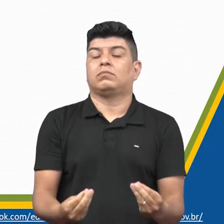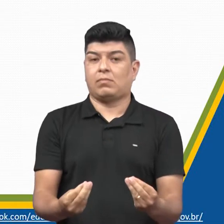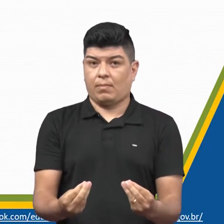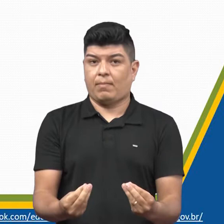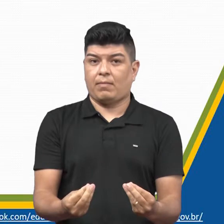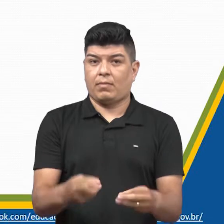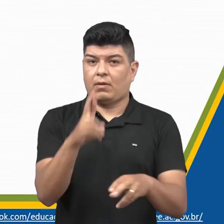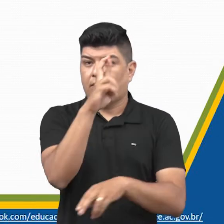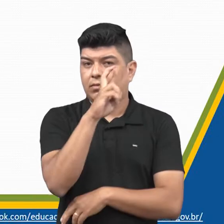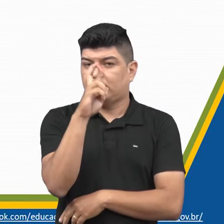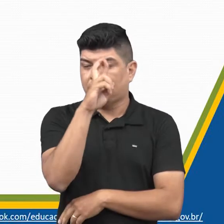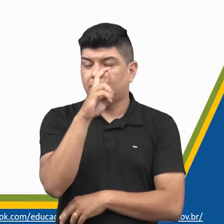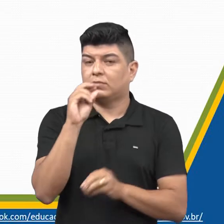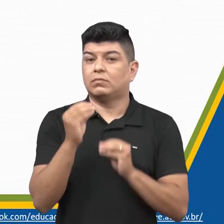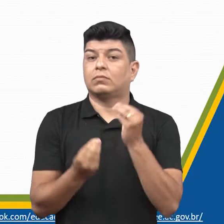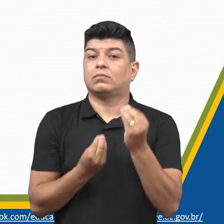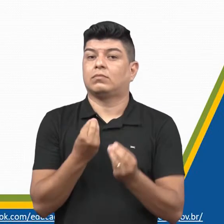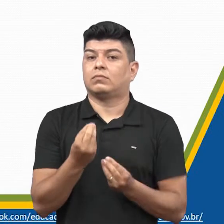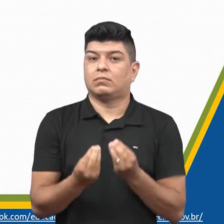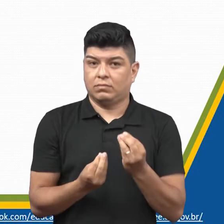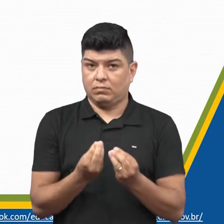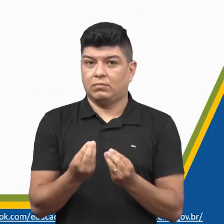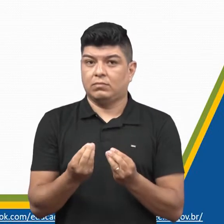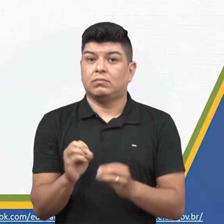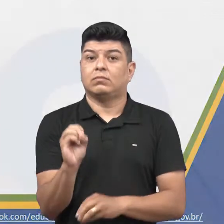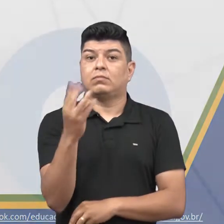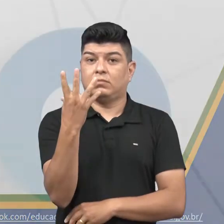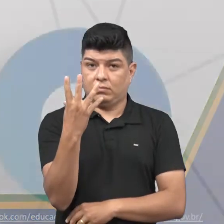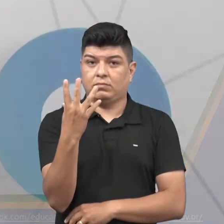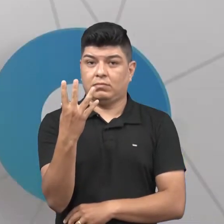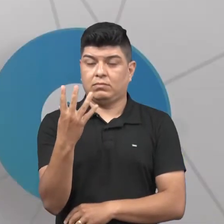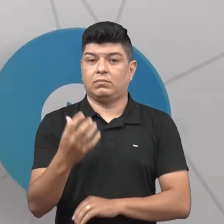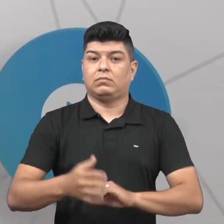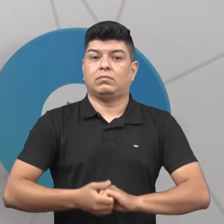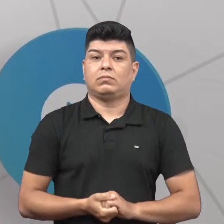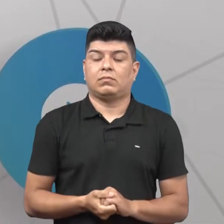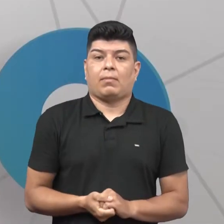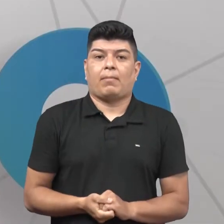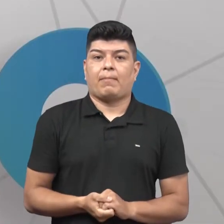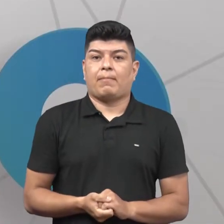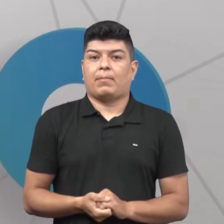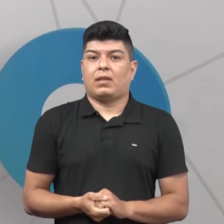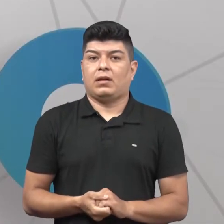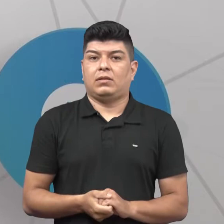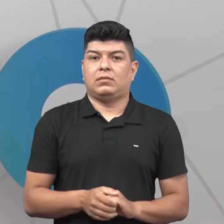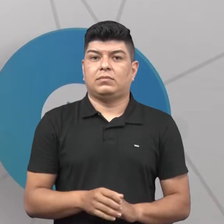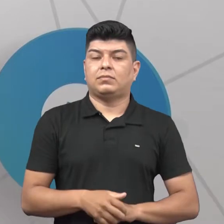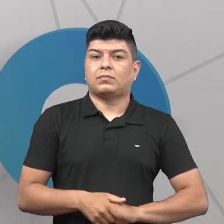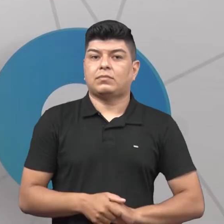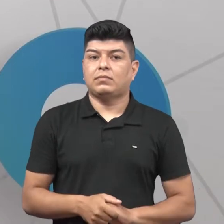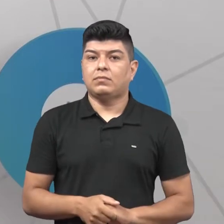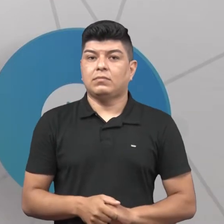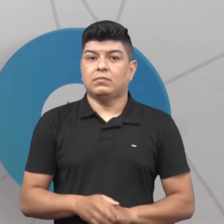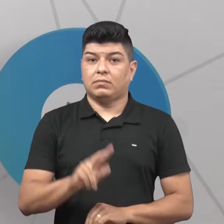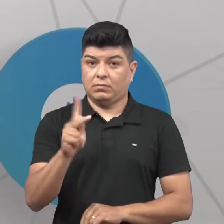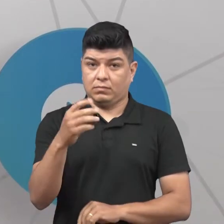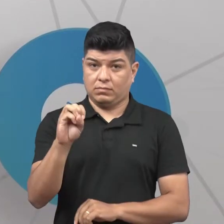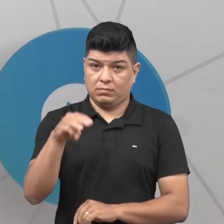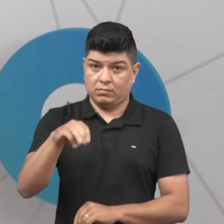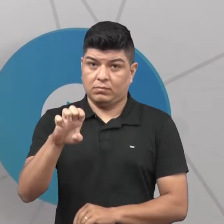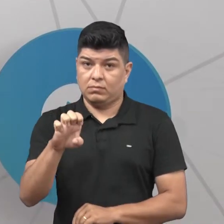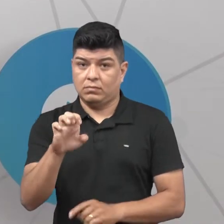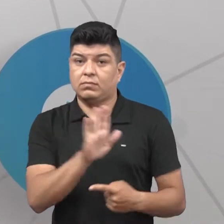A observação como? Observação dos fenômenos e dos fatos. Só um detalhe, David Hume ele vai